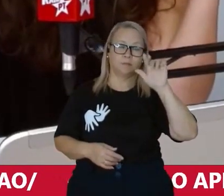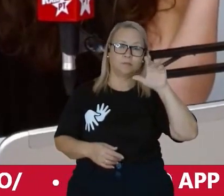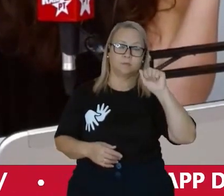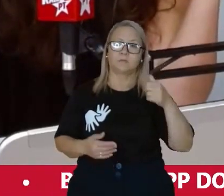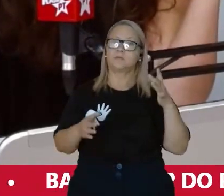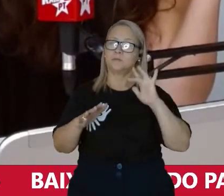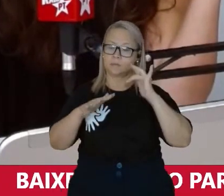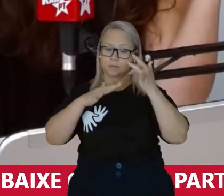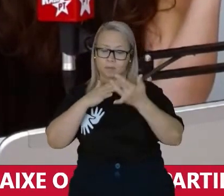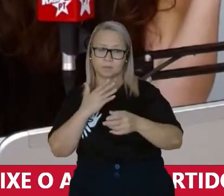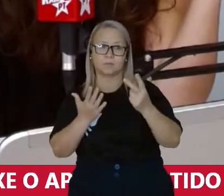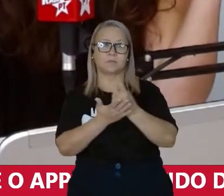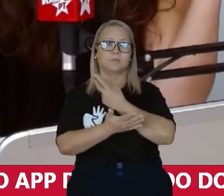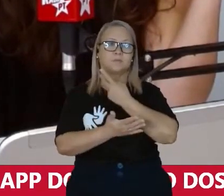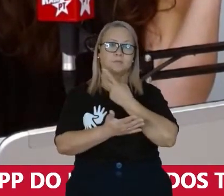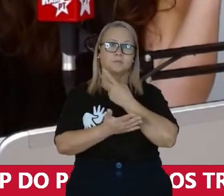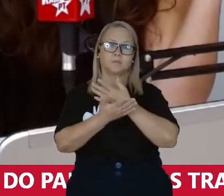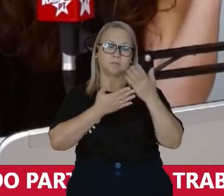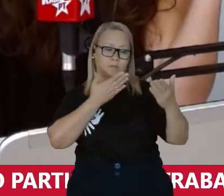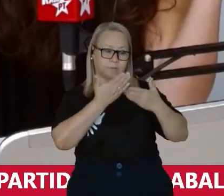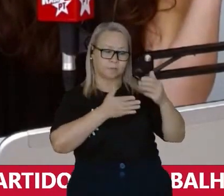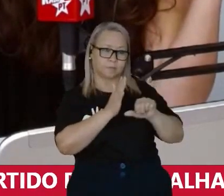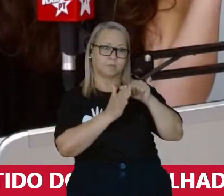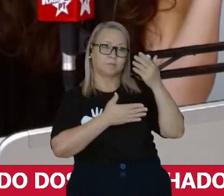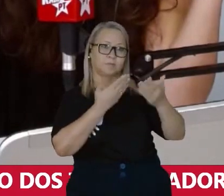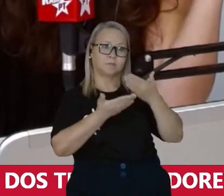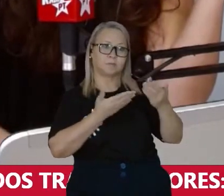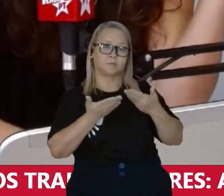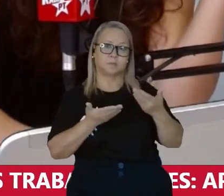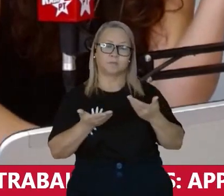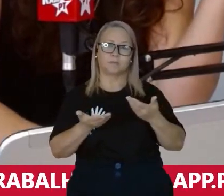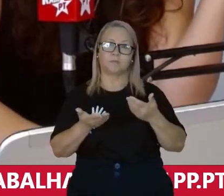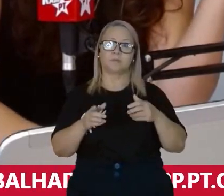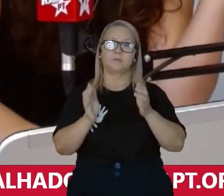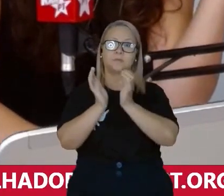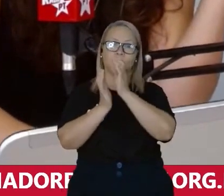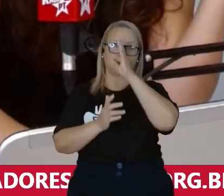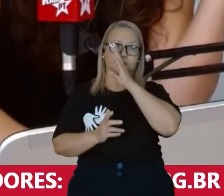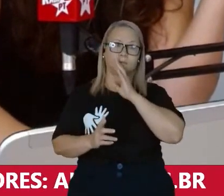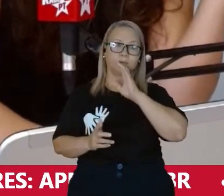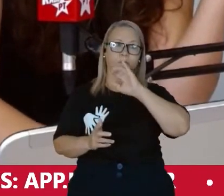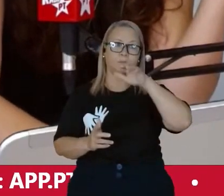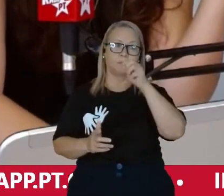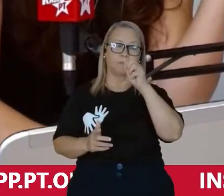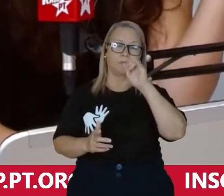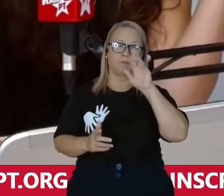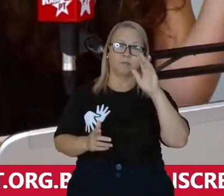mesmo. Ele começou. A primeira interação que aconteceu foi com o perfil de Jair Me Arrependi. E depois, eu percebendo